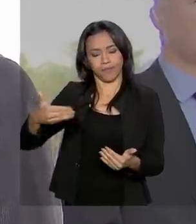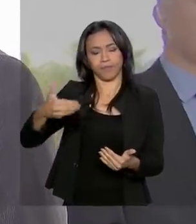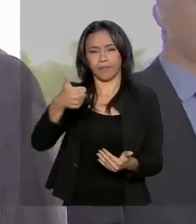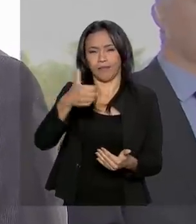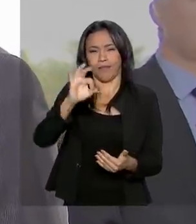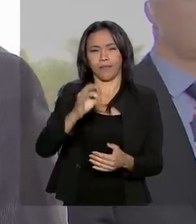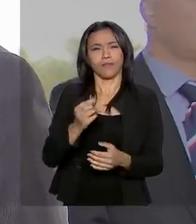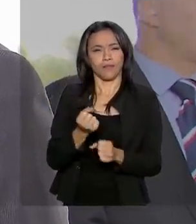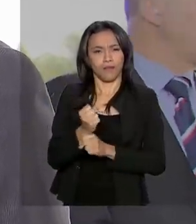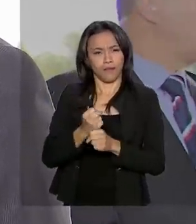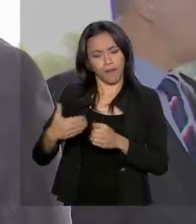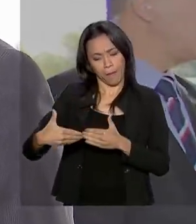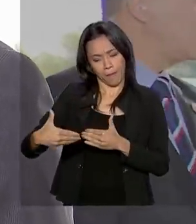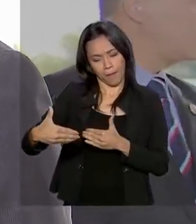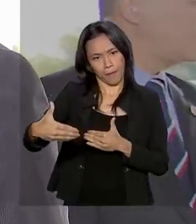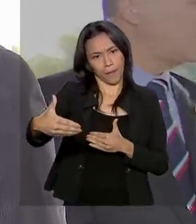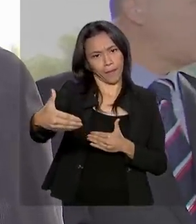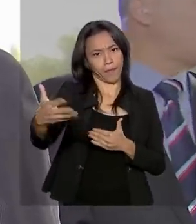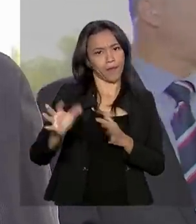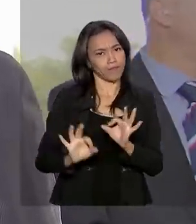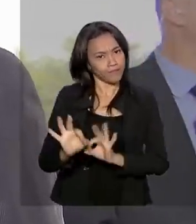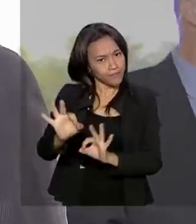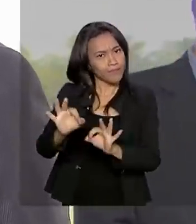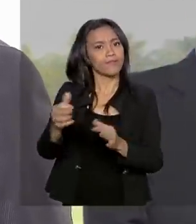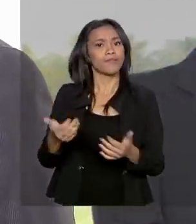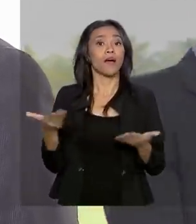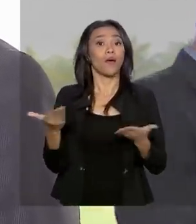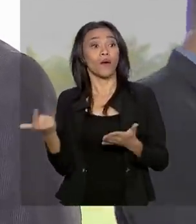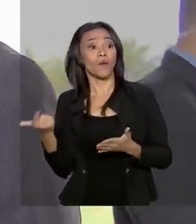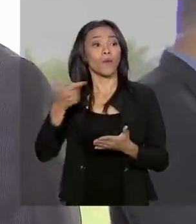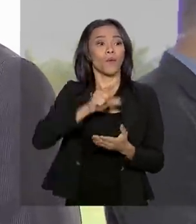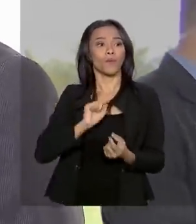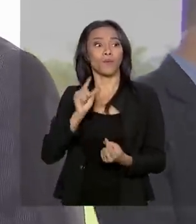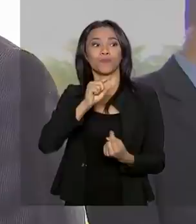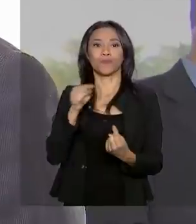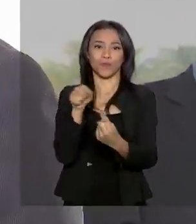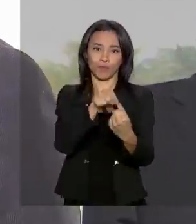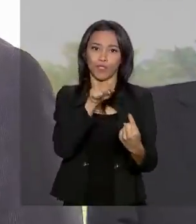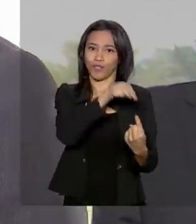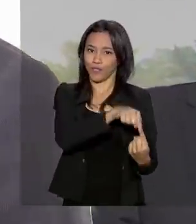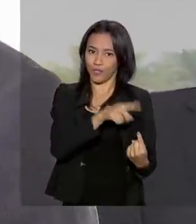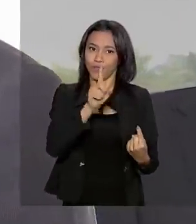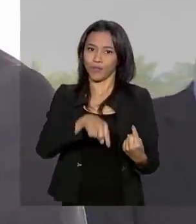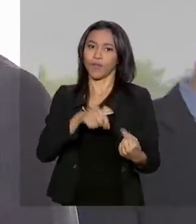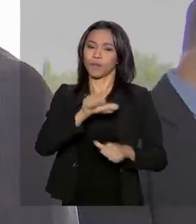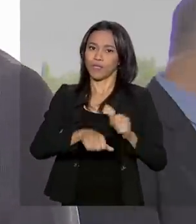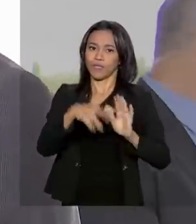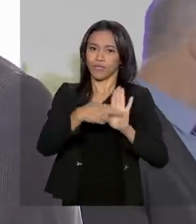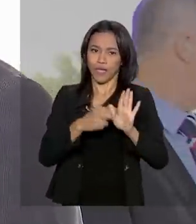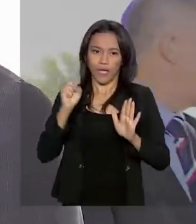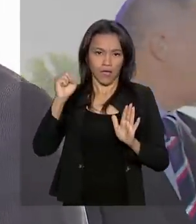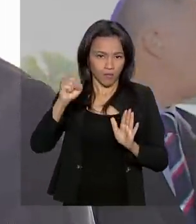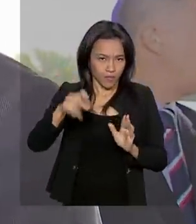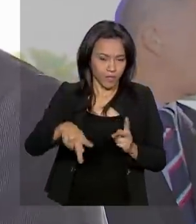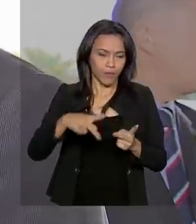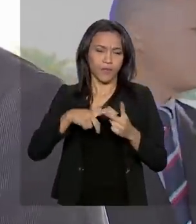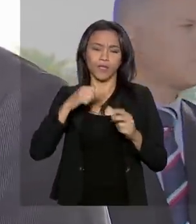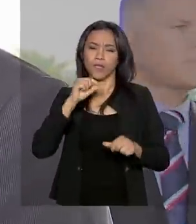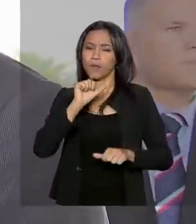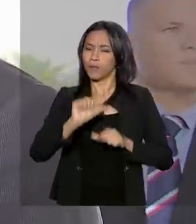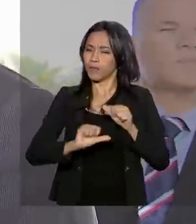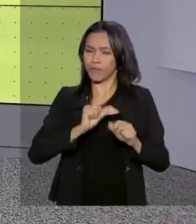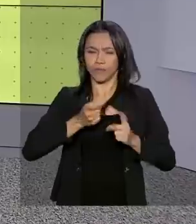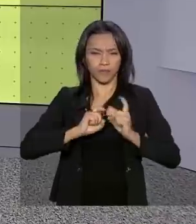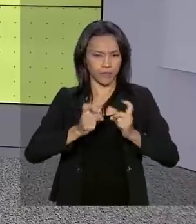anos em relação a esses gastos. Então, agora vamos para os outros objetivos. Reforma tributária, administrativa, o mundo